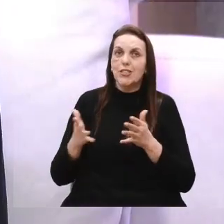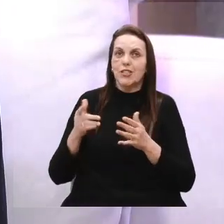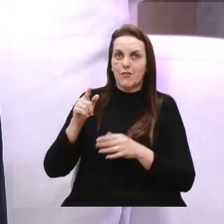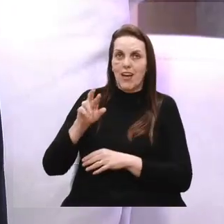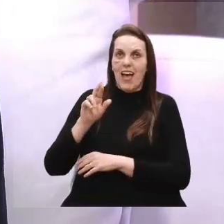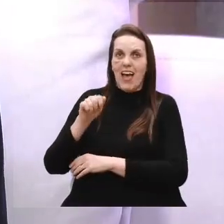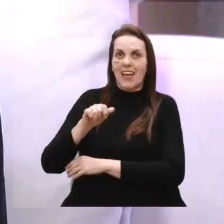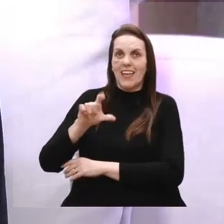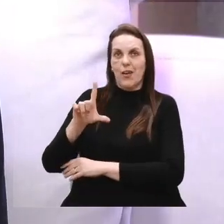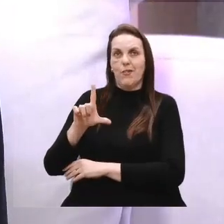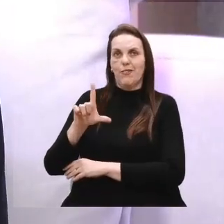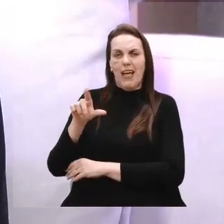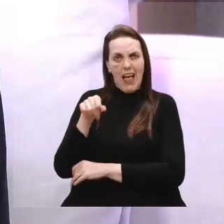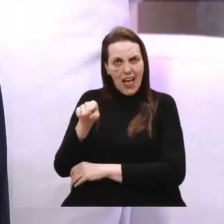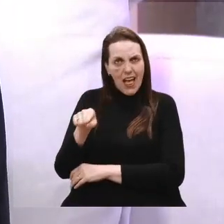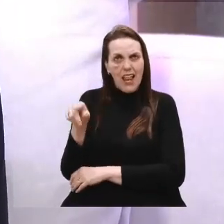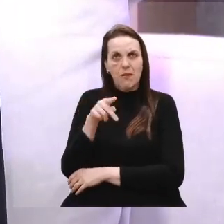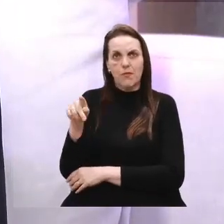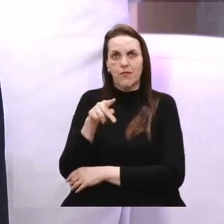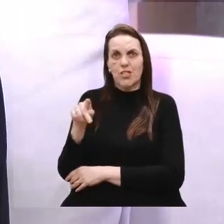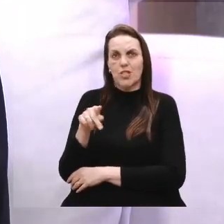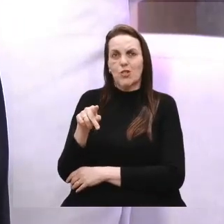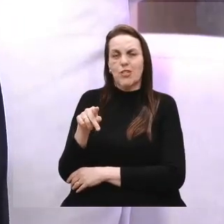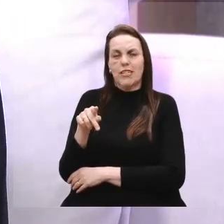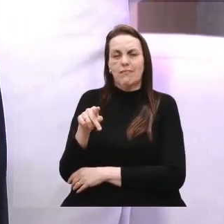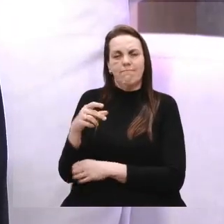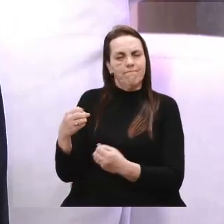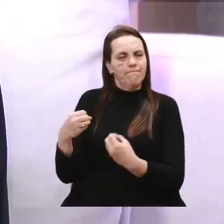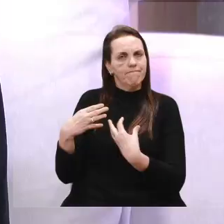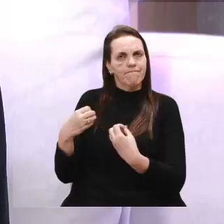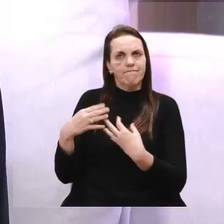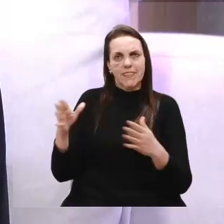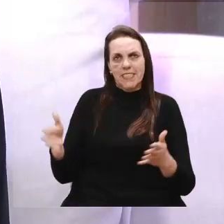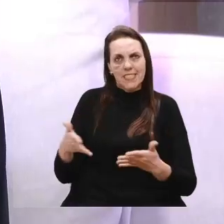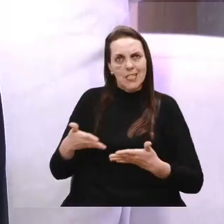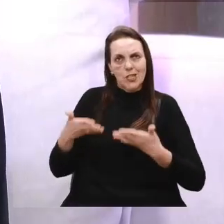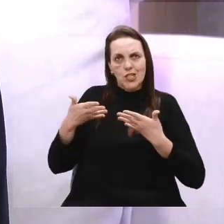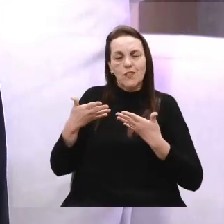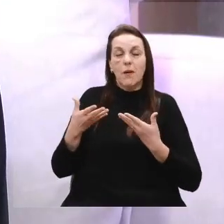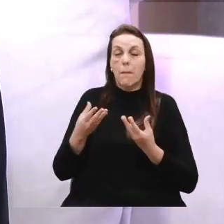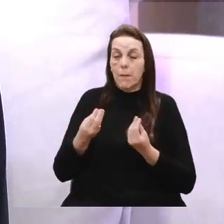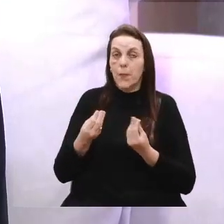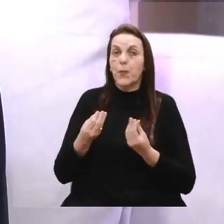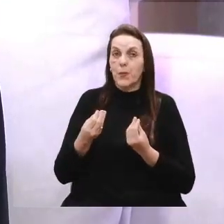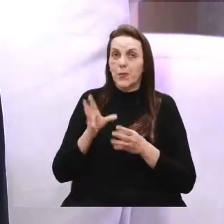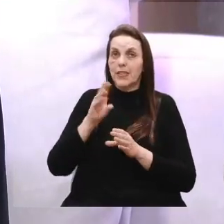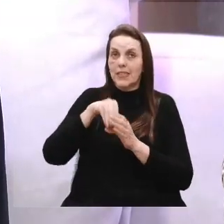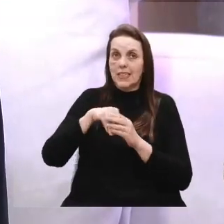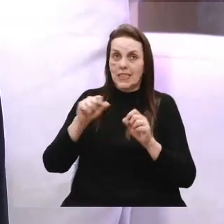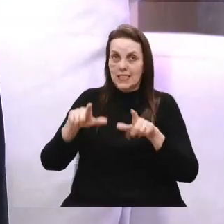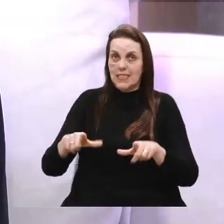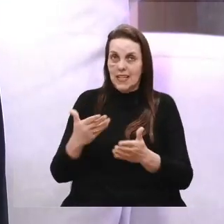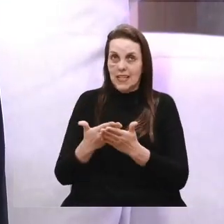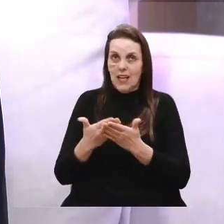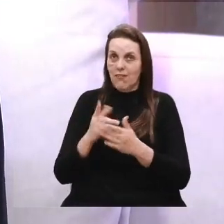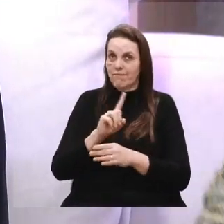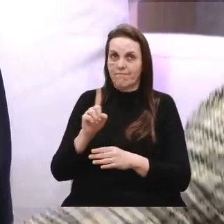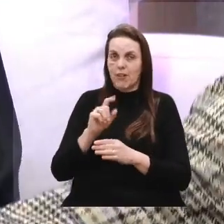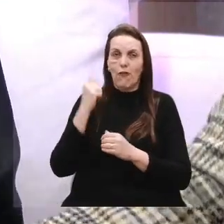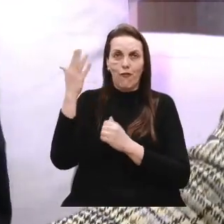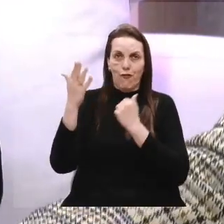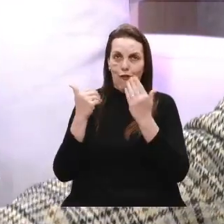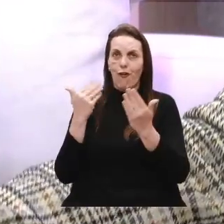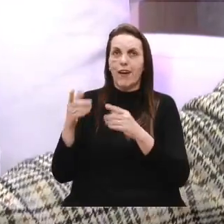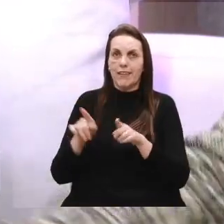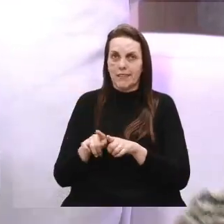incentivo da Raquel. A Raquel, como professora, ela nos incentivava muito. E não só dentro da sala de aula.